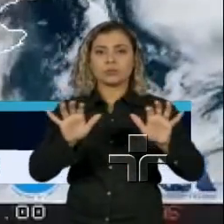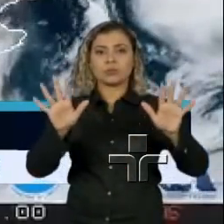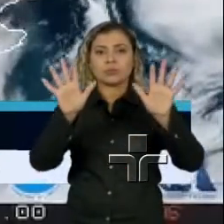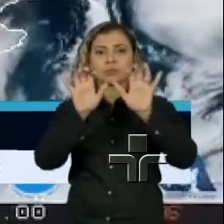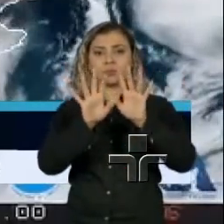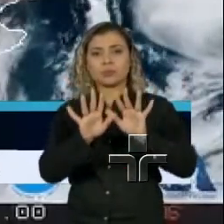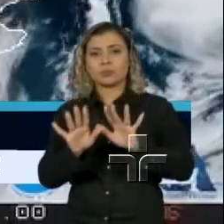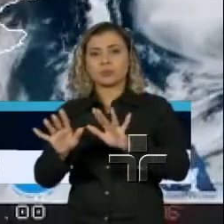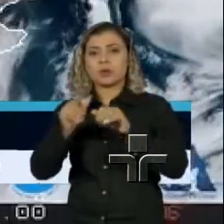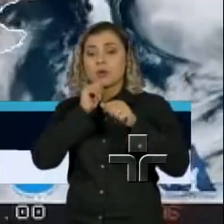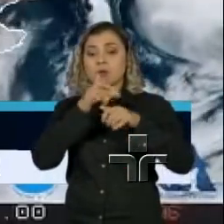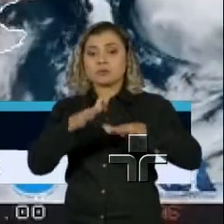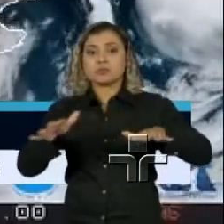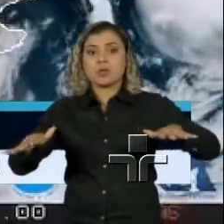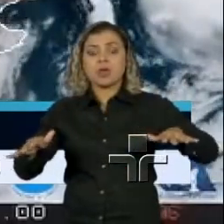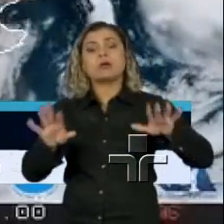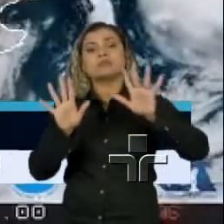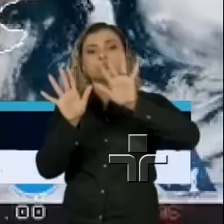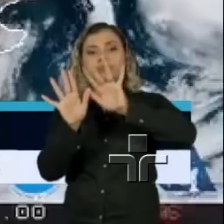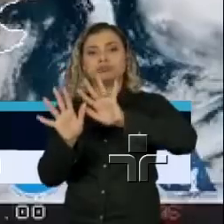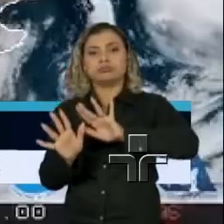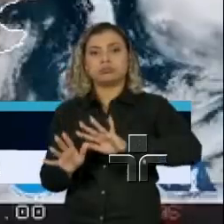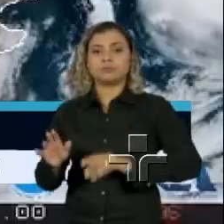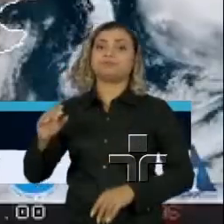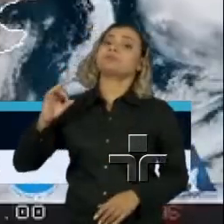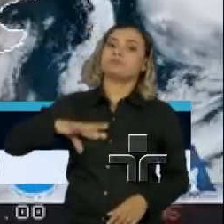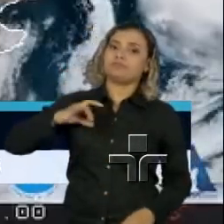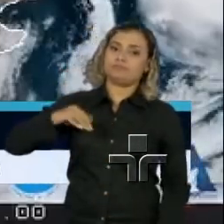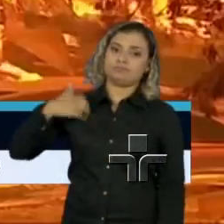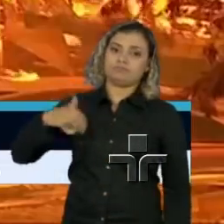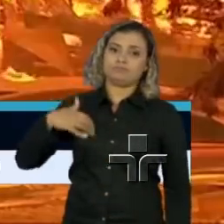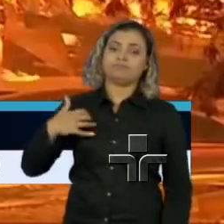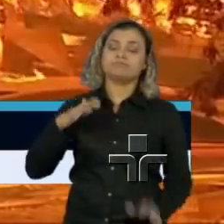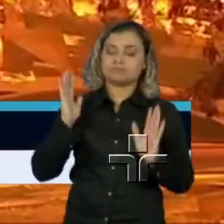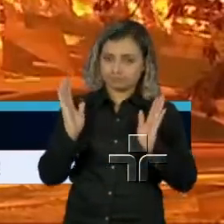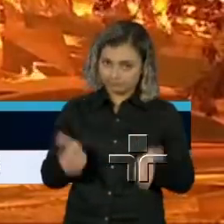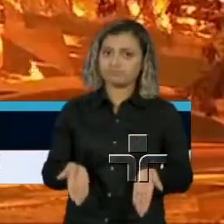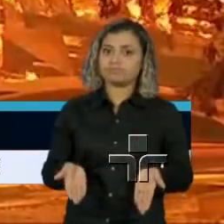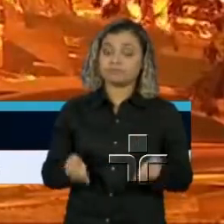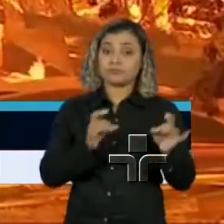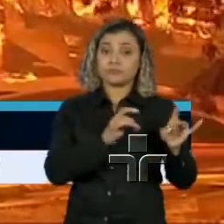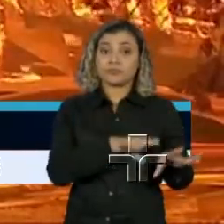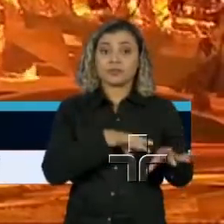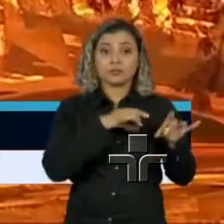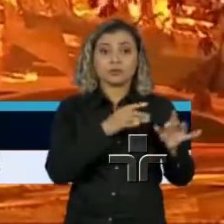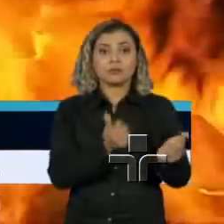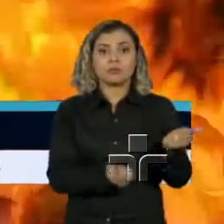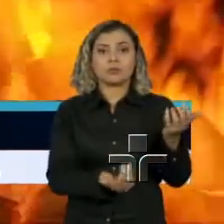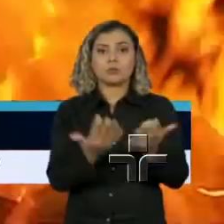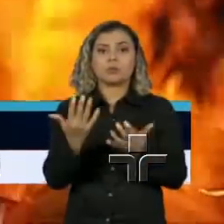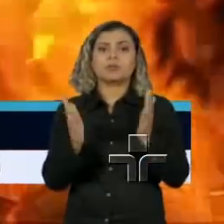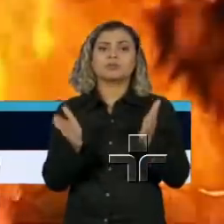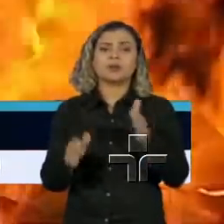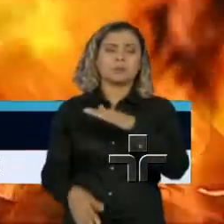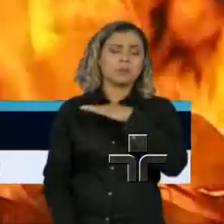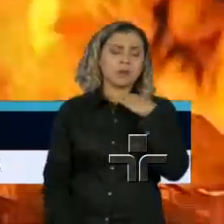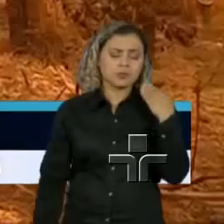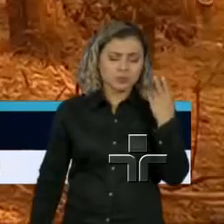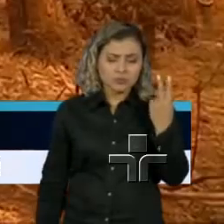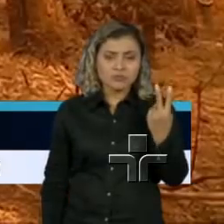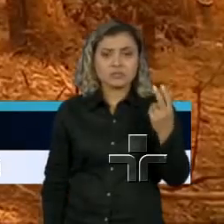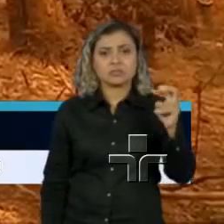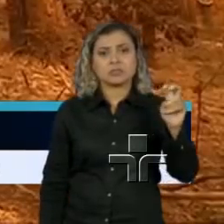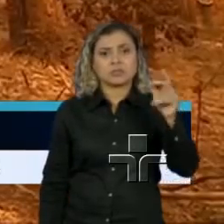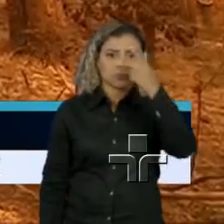Oceano Pacífico e cobriu parte do Chile e da Argentina. Na Austrália, o incêndio já matou pelo menos